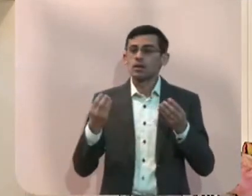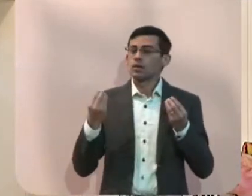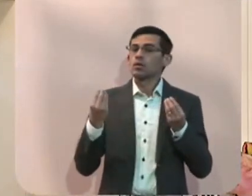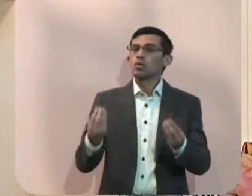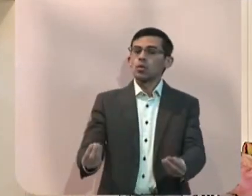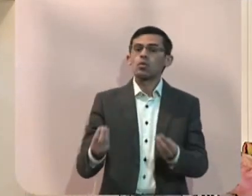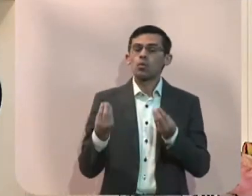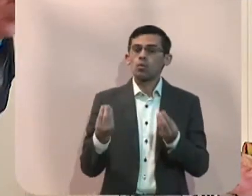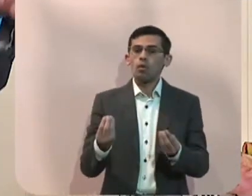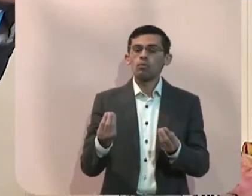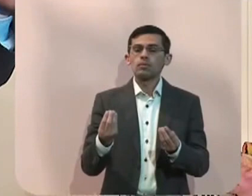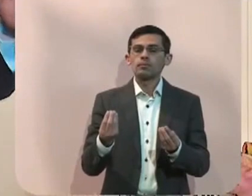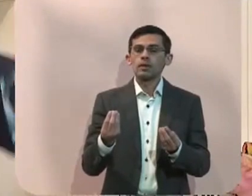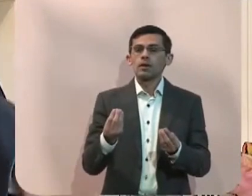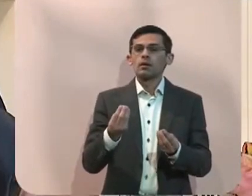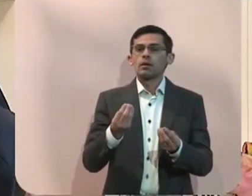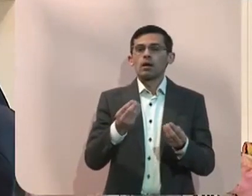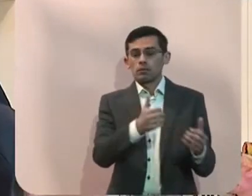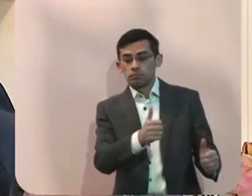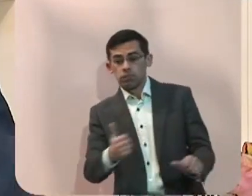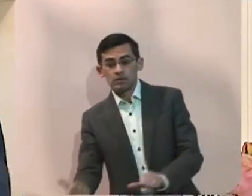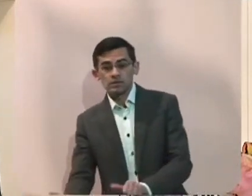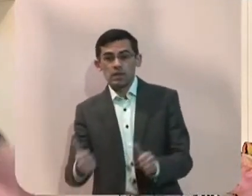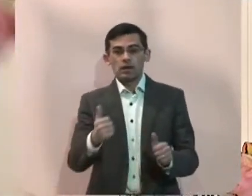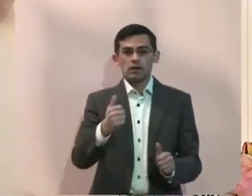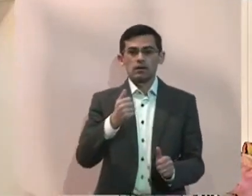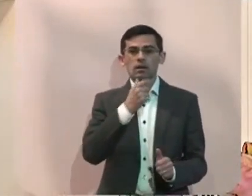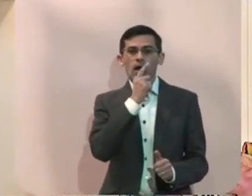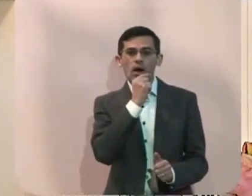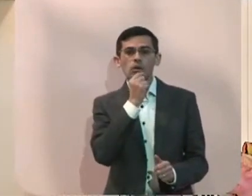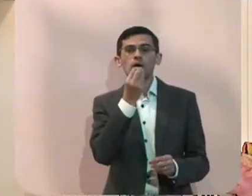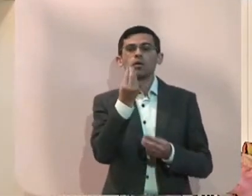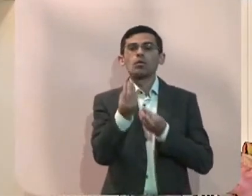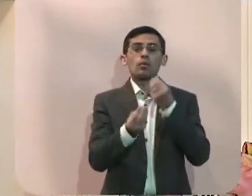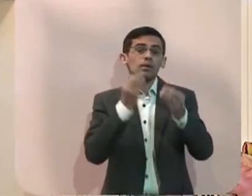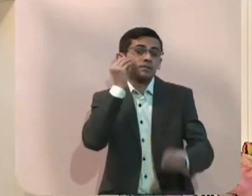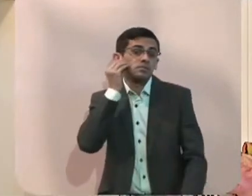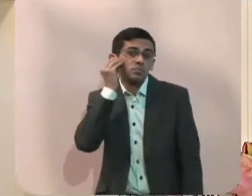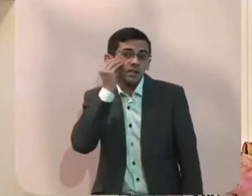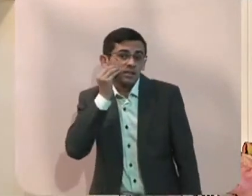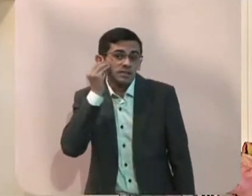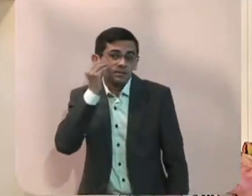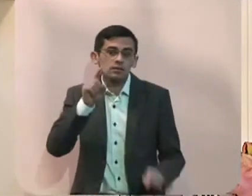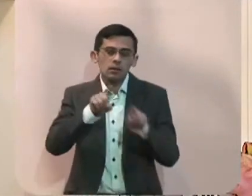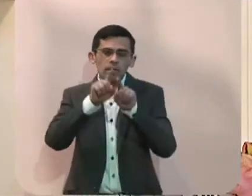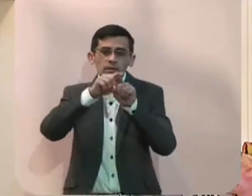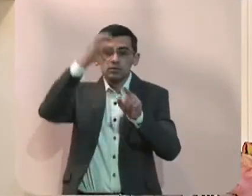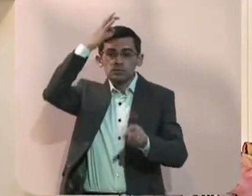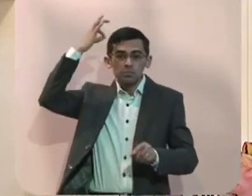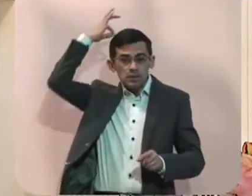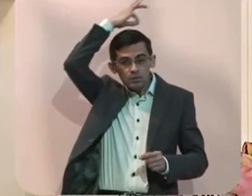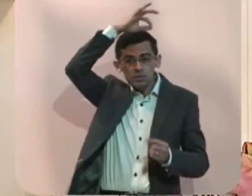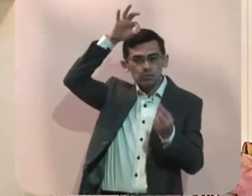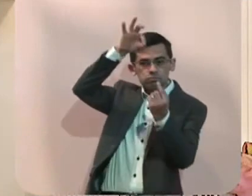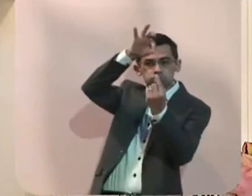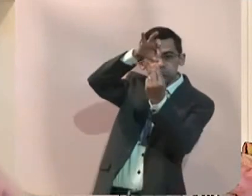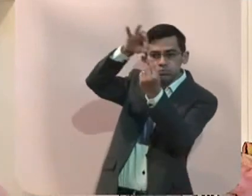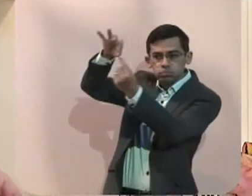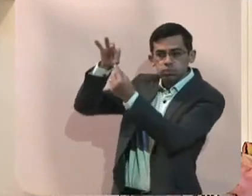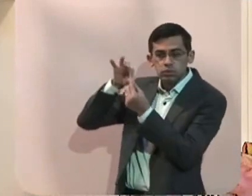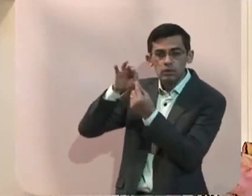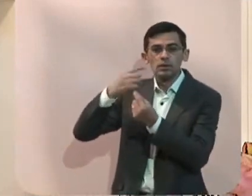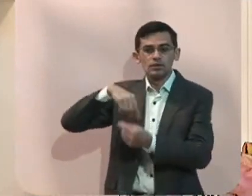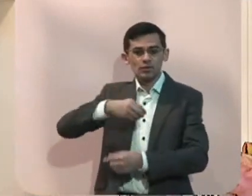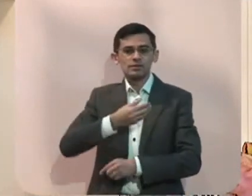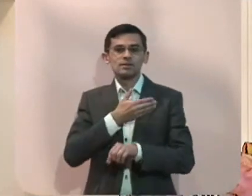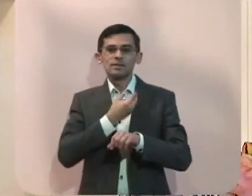que eu podia negar o batismo nas águas, quando a mesma experiência do derramamento do Espírito que nós vivemos